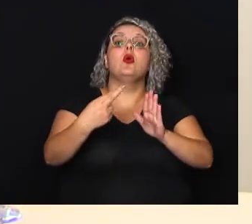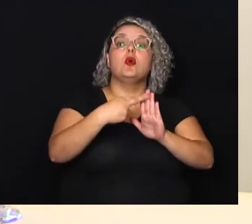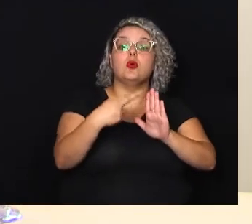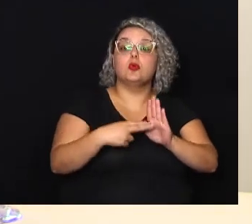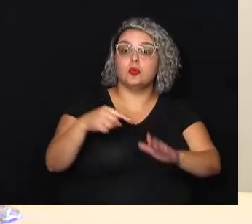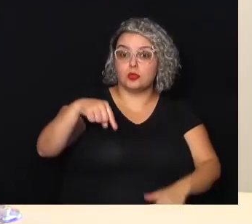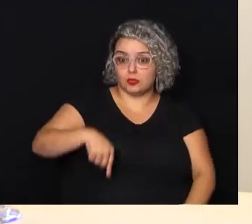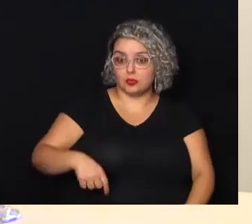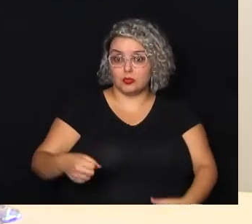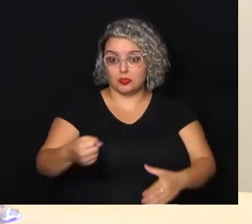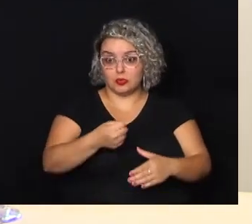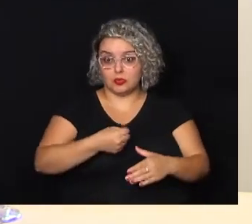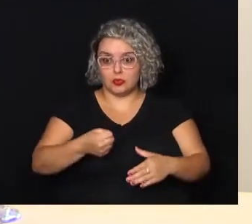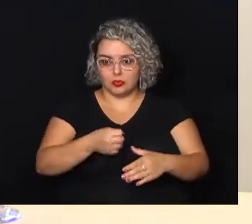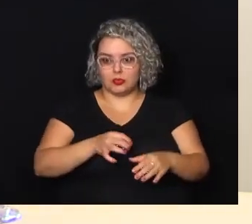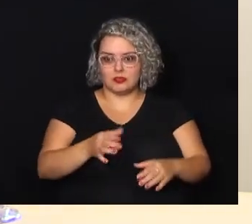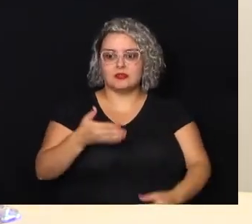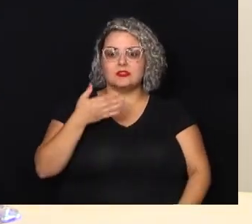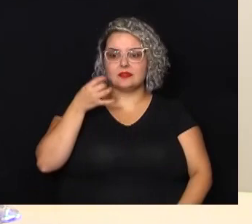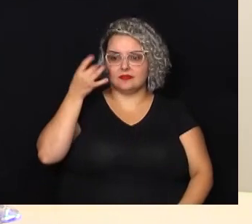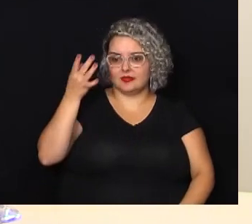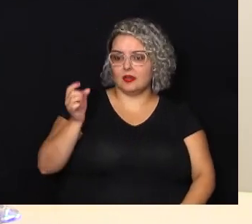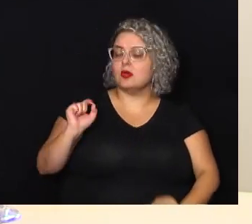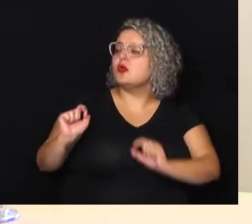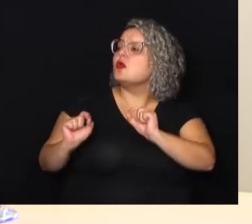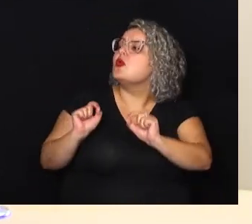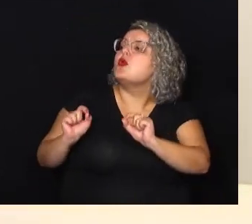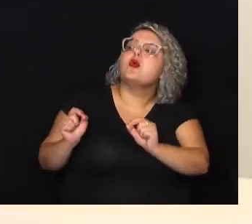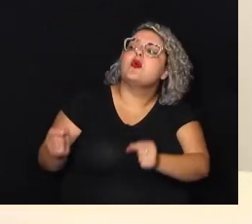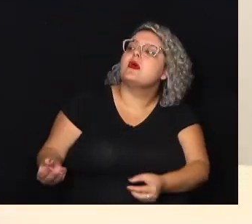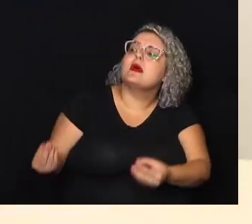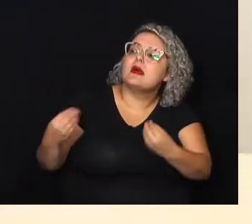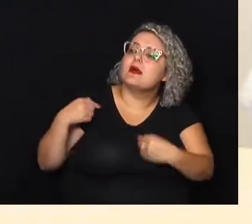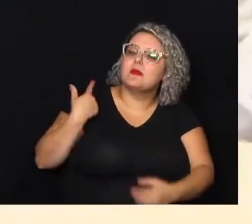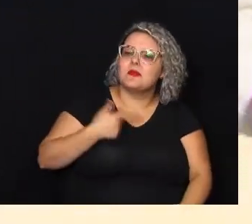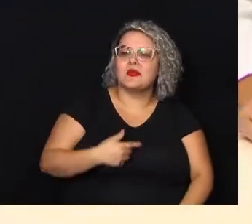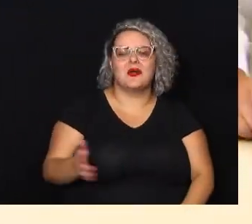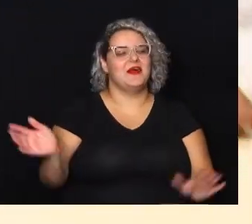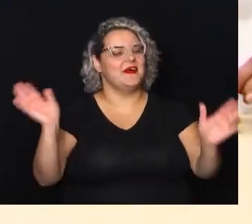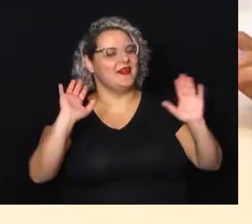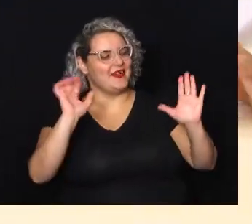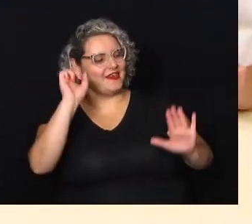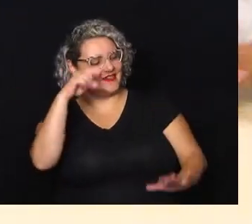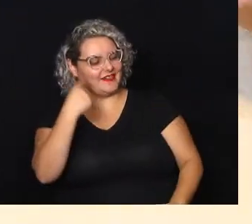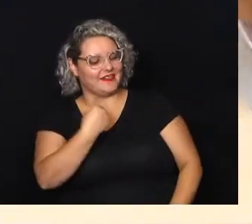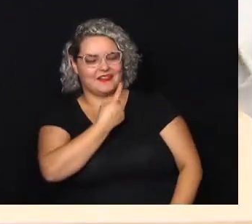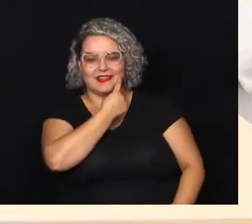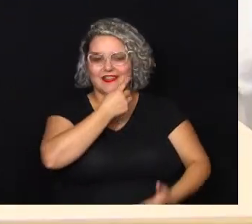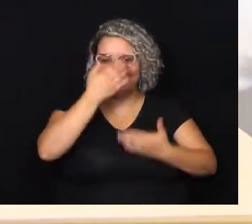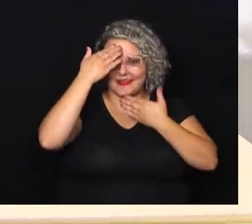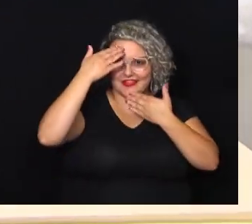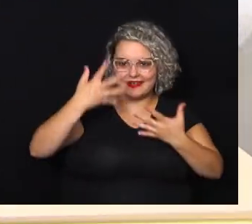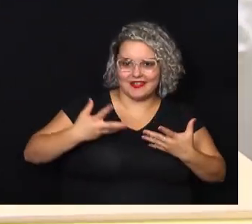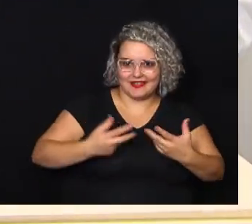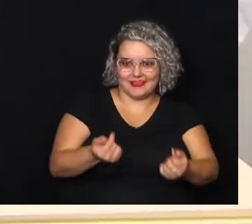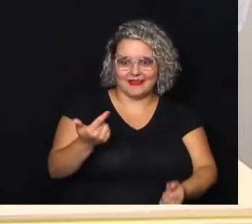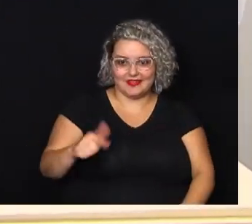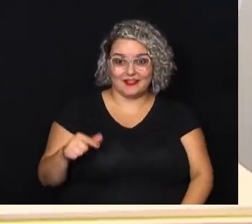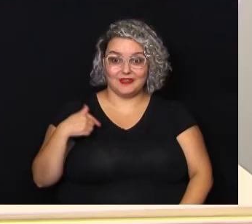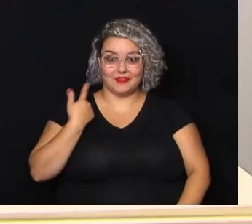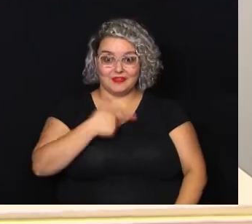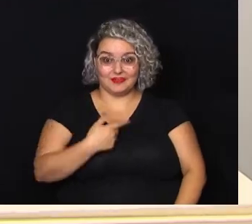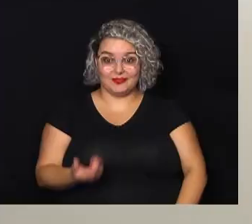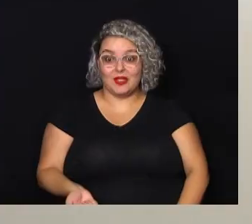já ensinou outras receitas aqui no nosso programa. Hoje, o que você traz para nós? Oi Mirna, obrigada pelo